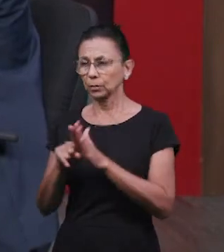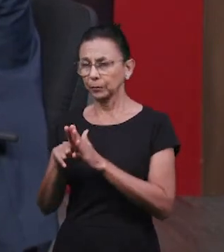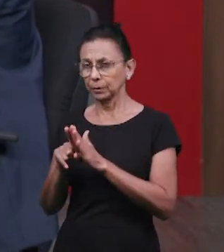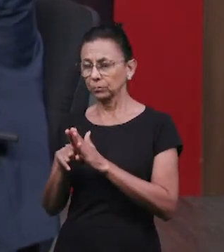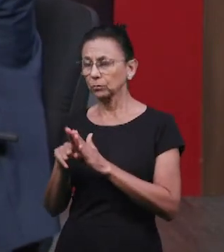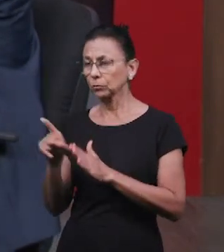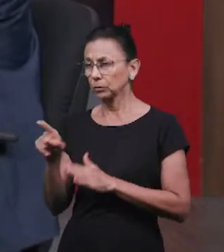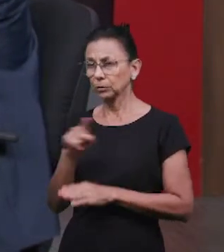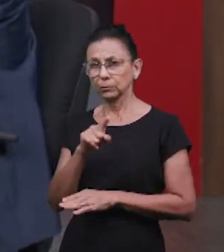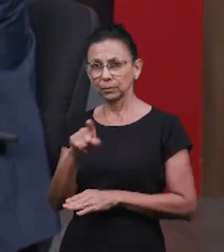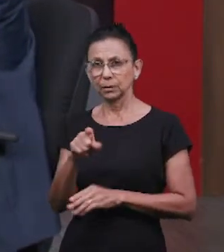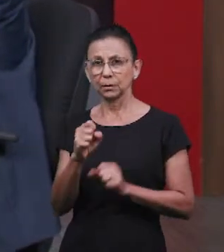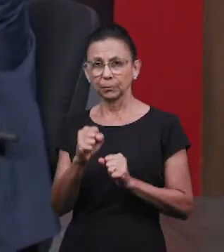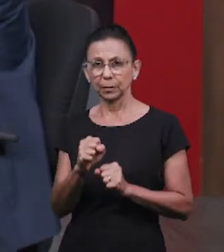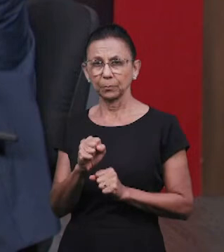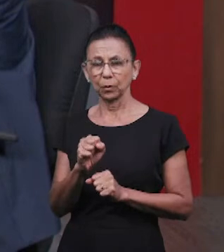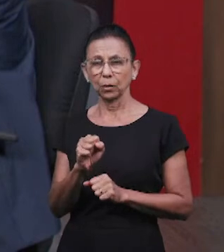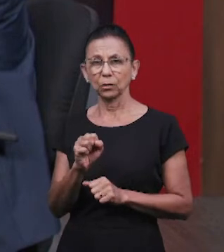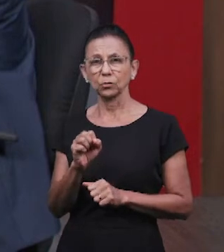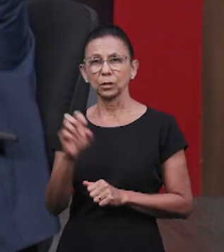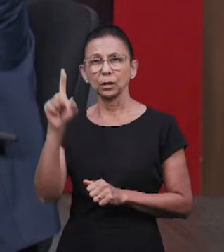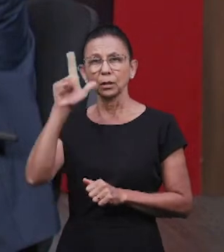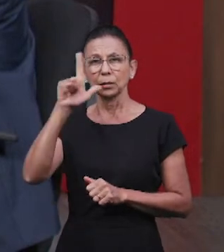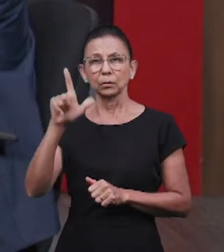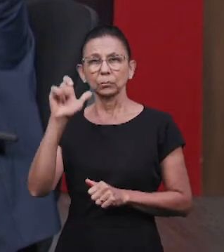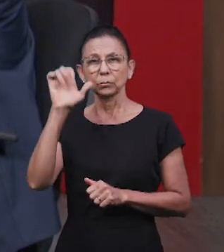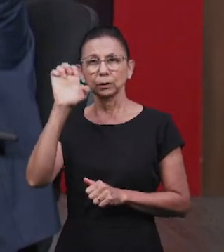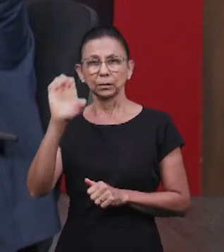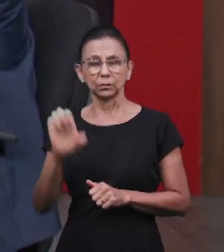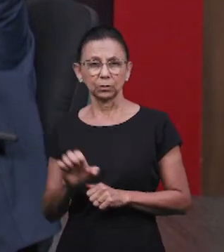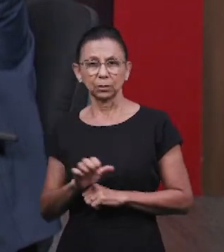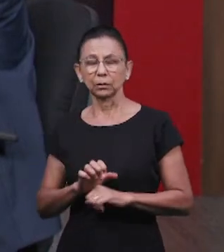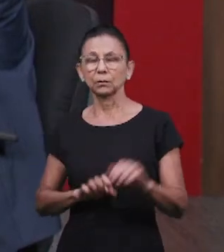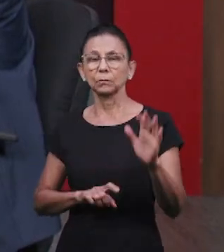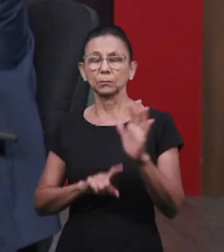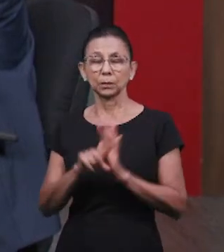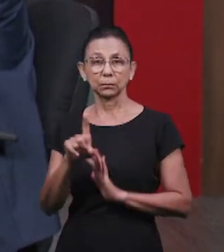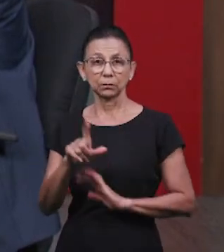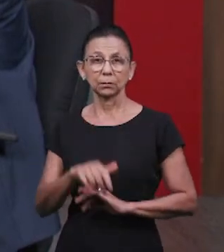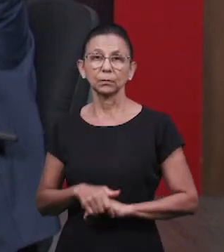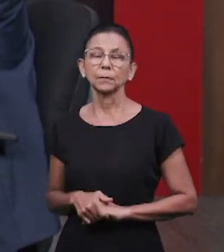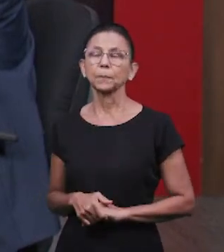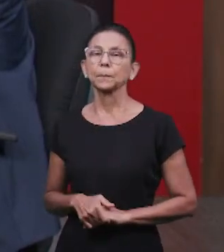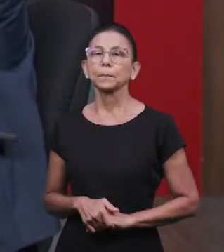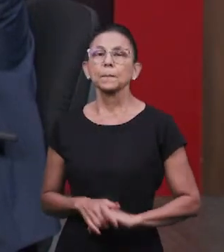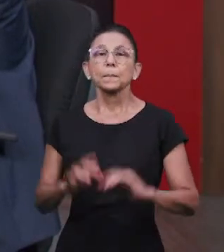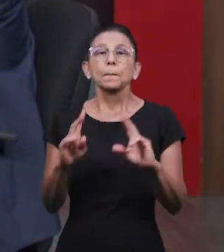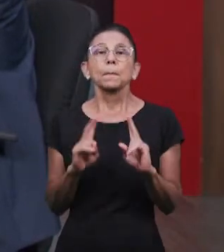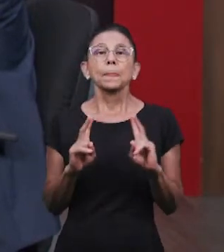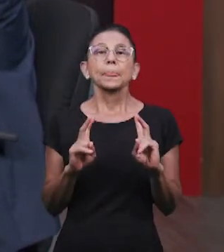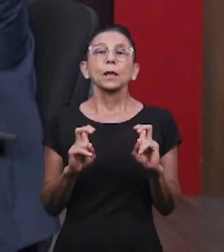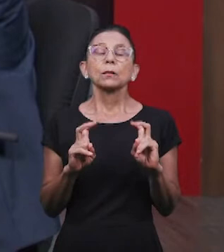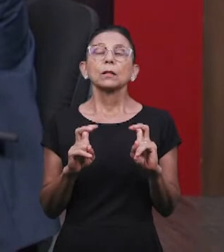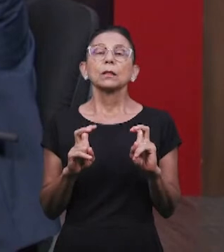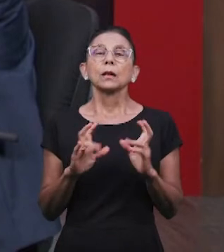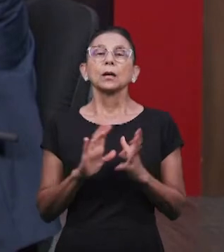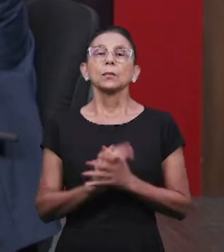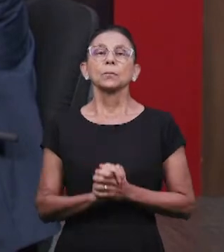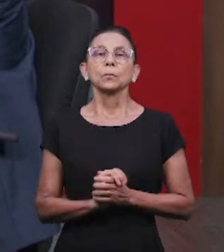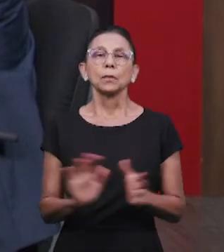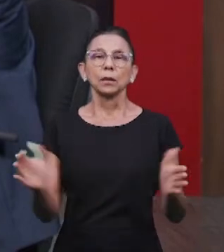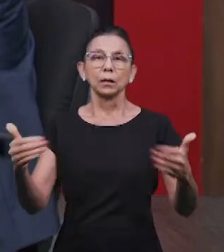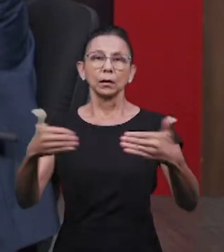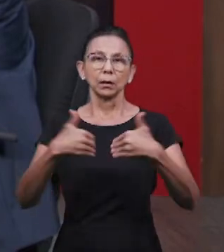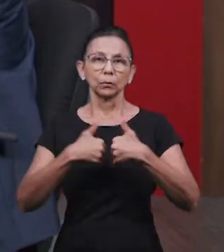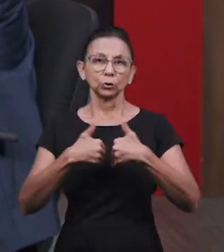Luiz, e você também fique à vontade para perguntar. Isso. As irmãs, porque o tema que nós estamos abordando é o